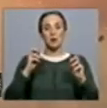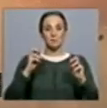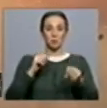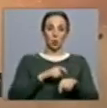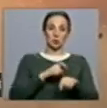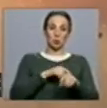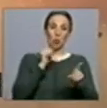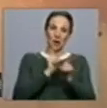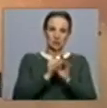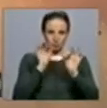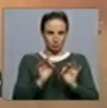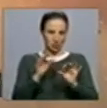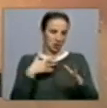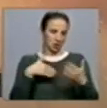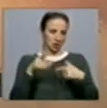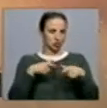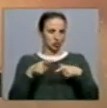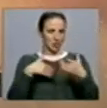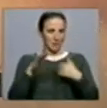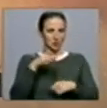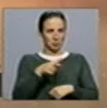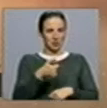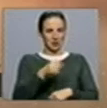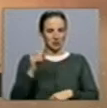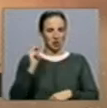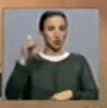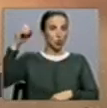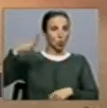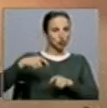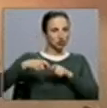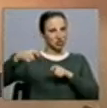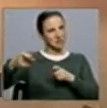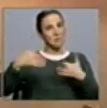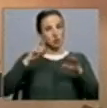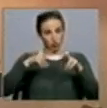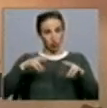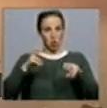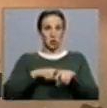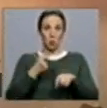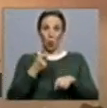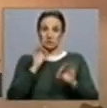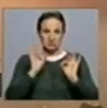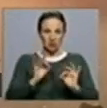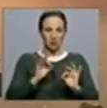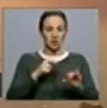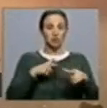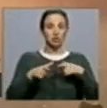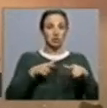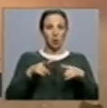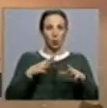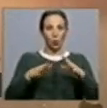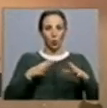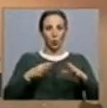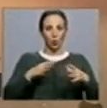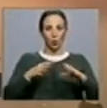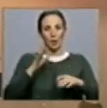não é bem em tempo real, porque esta estrela está a mais de cerca de 1500 anos-luz de distância, mas detectaram em tempo quase real que esta estrela estava a oscilar em termos de